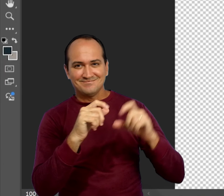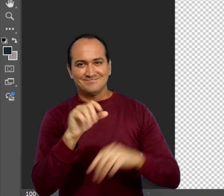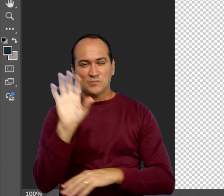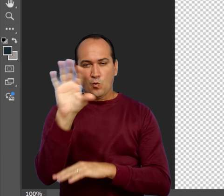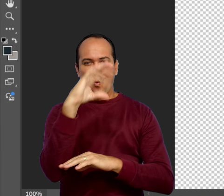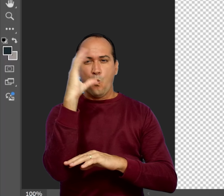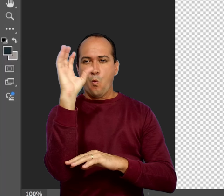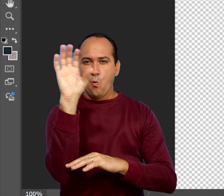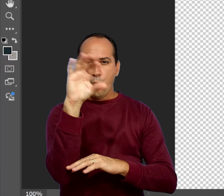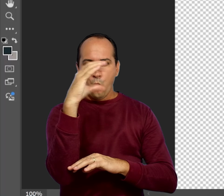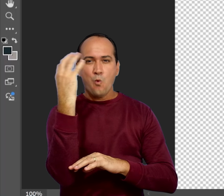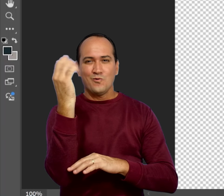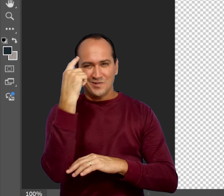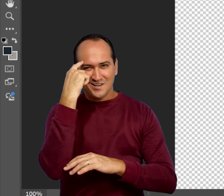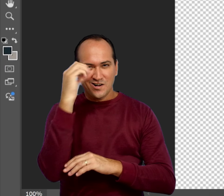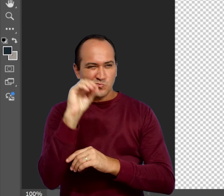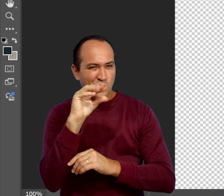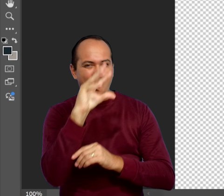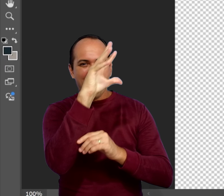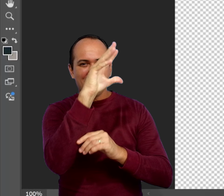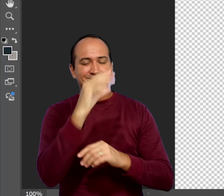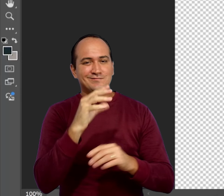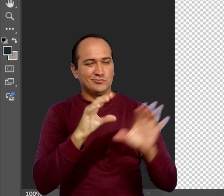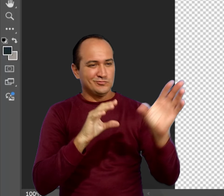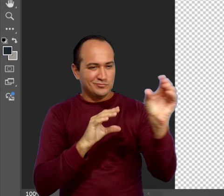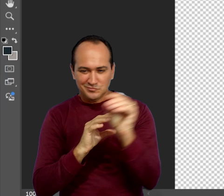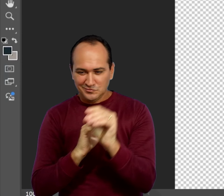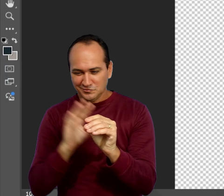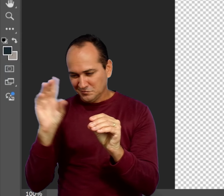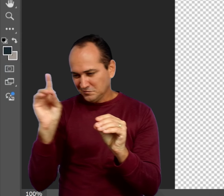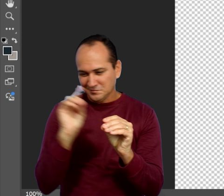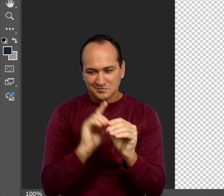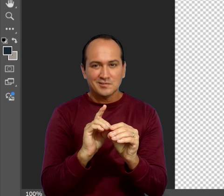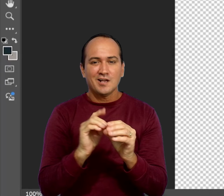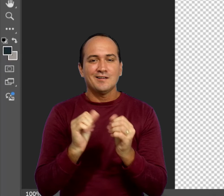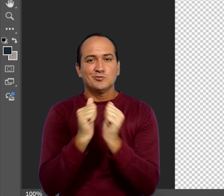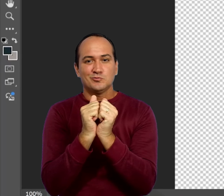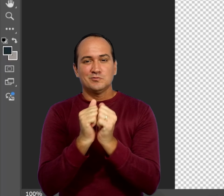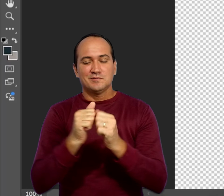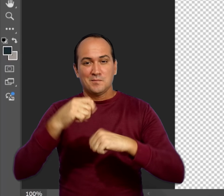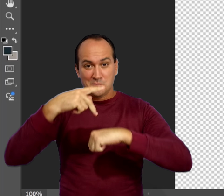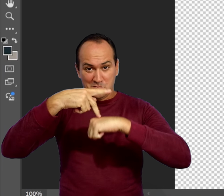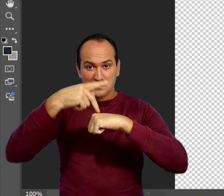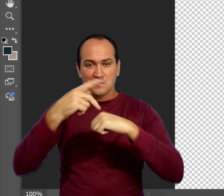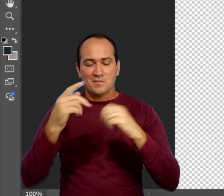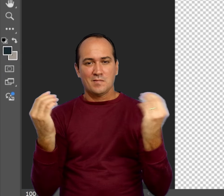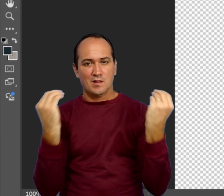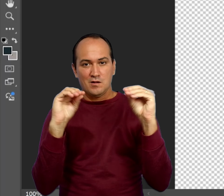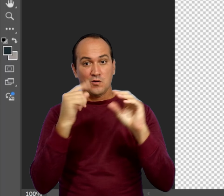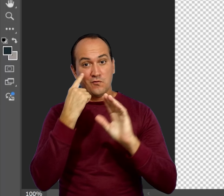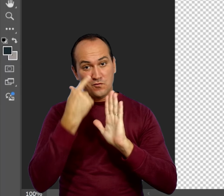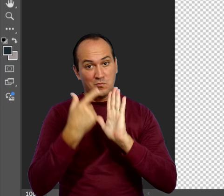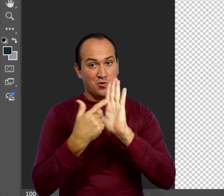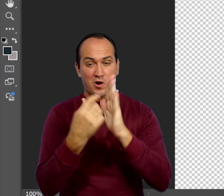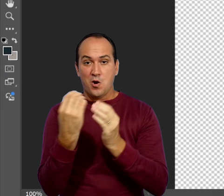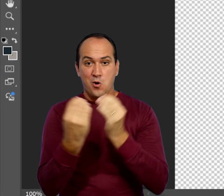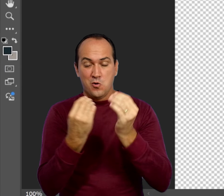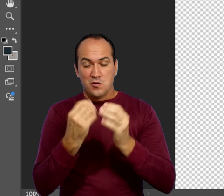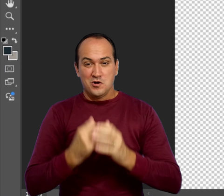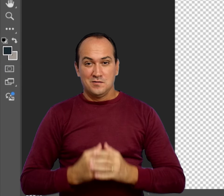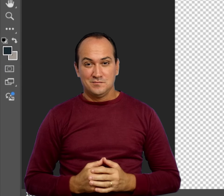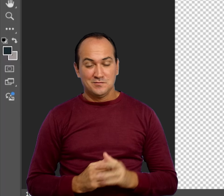uma fotozinha de um farol, no caso aqui essa foto, e juntei essa foto do farol em cima da rocha. Então vou mostrar para